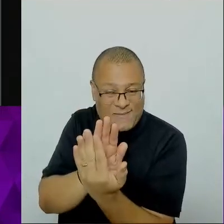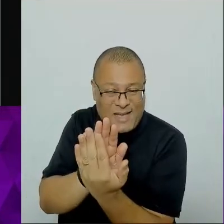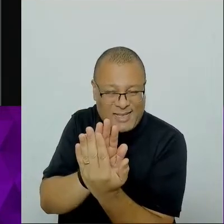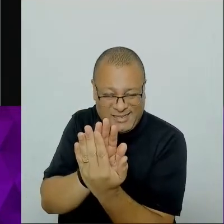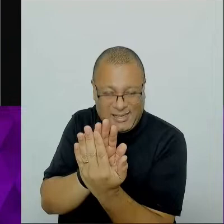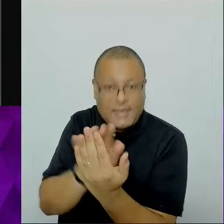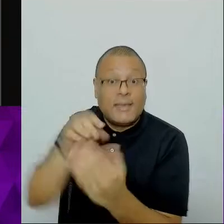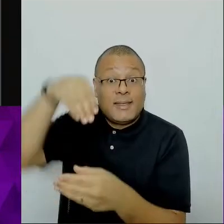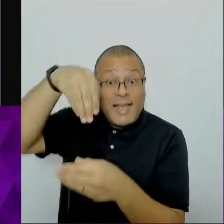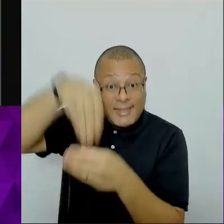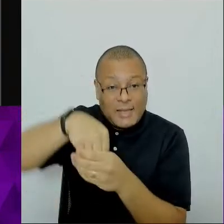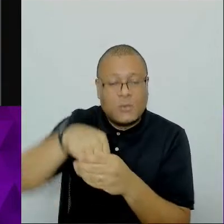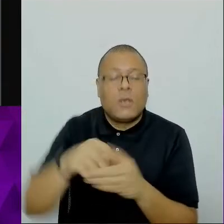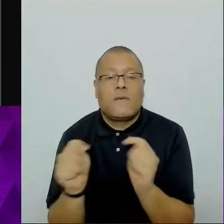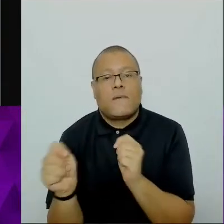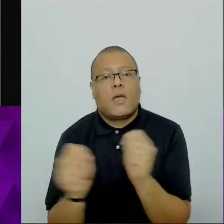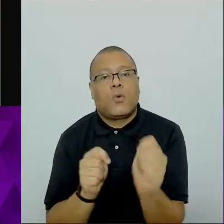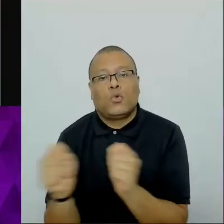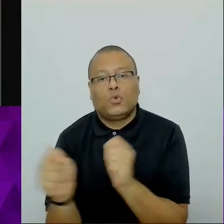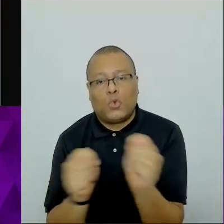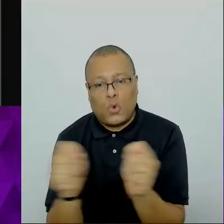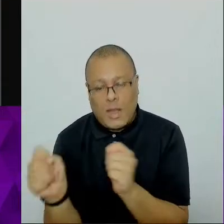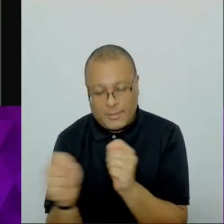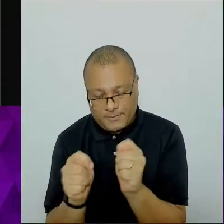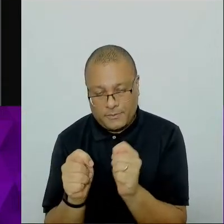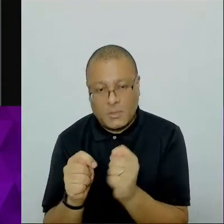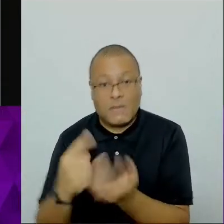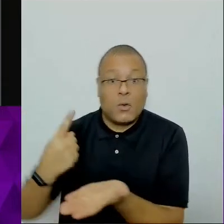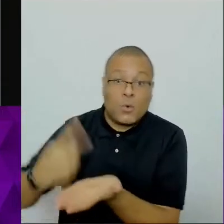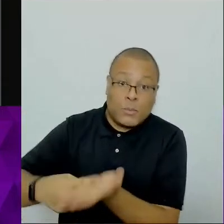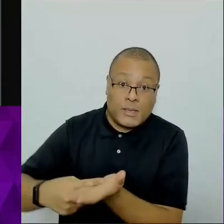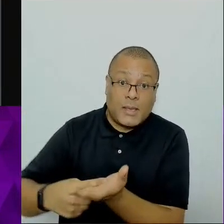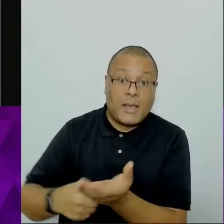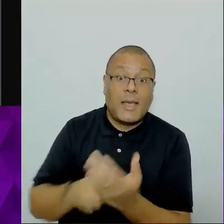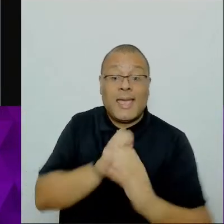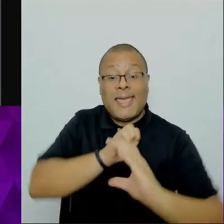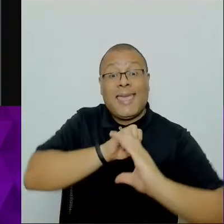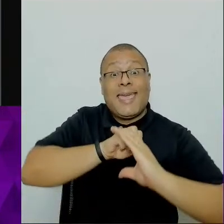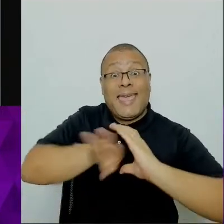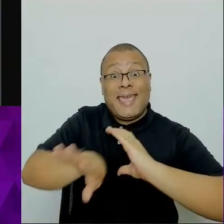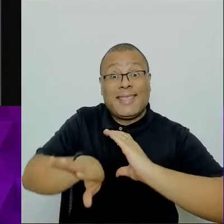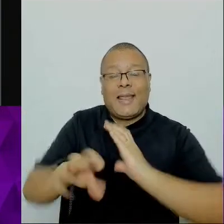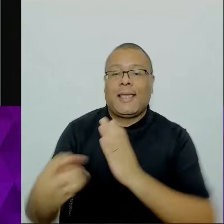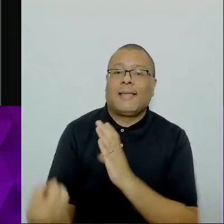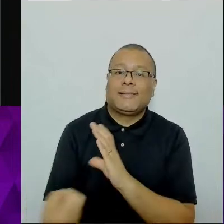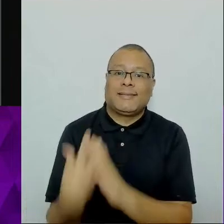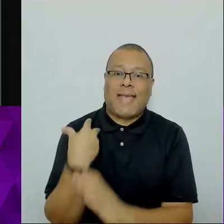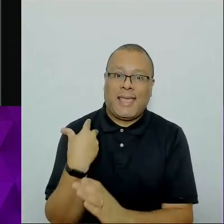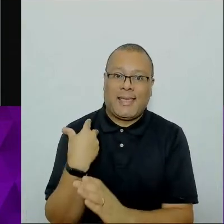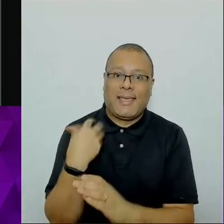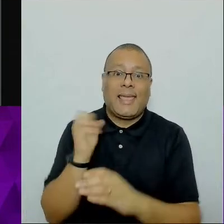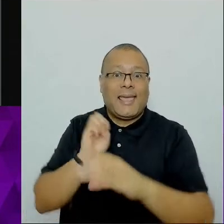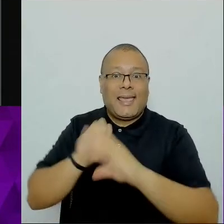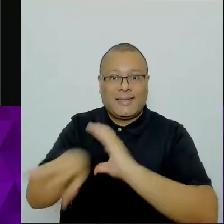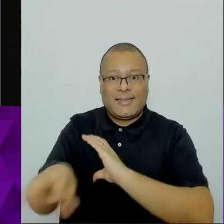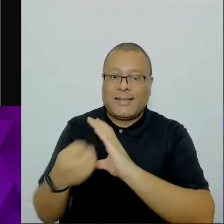core é que vão ser esse contrato de entrada e de saída, ou seja, a implementação para o core é indiferente, ele não